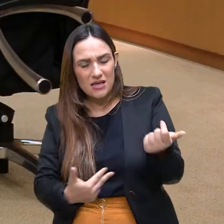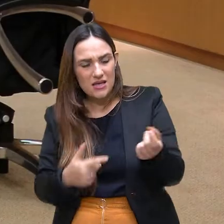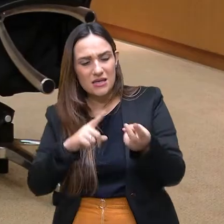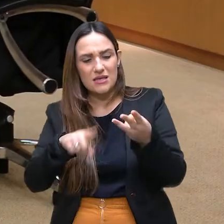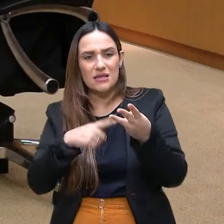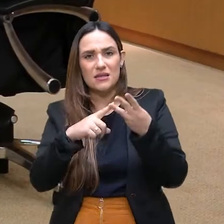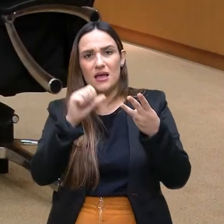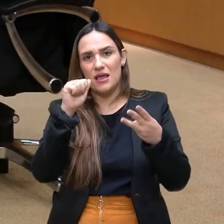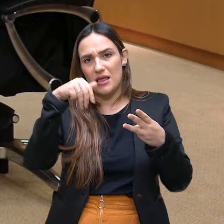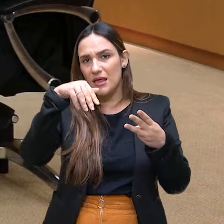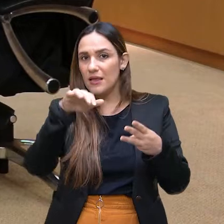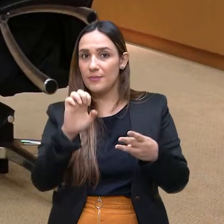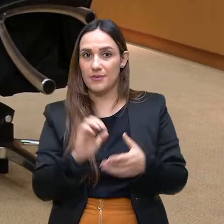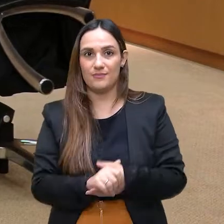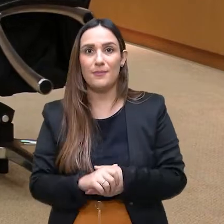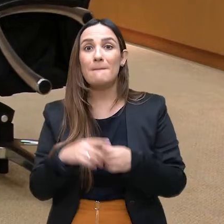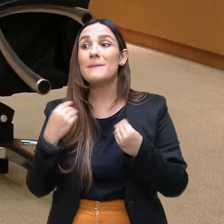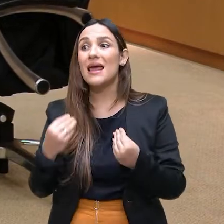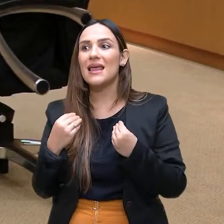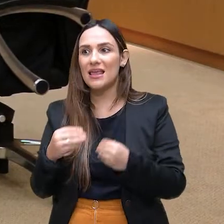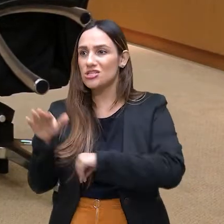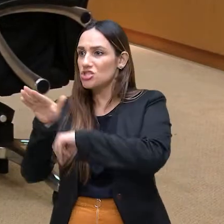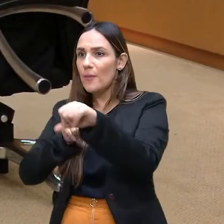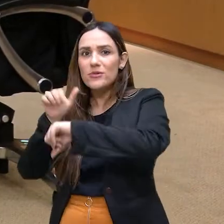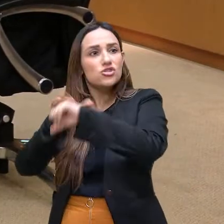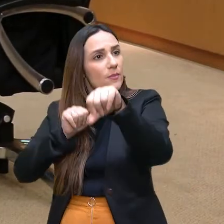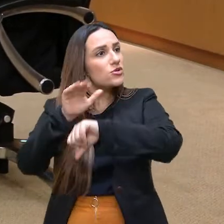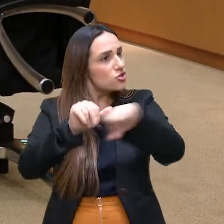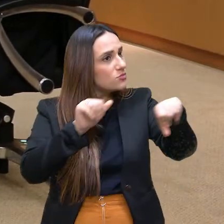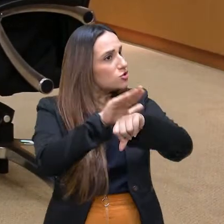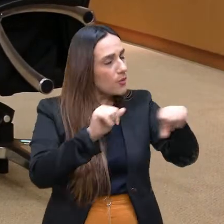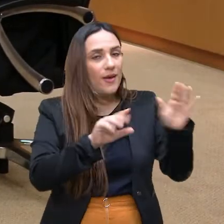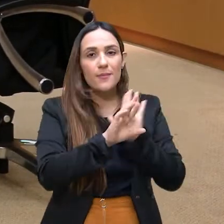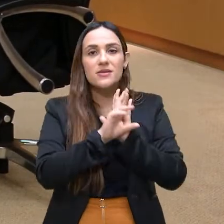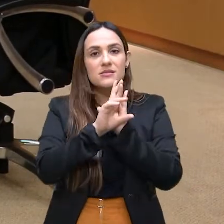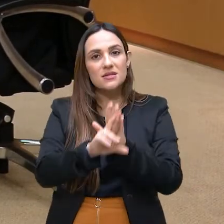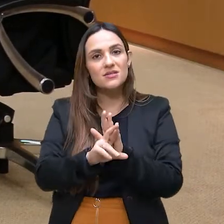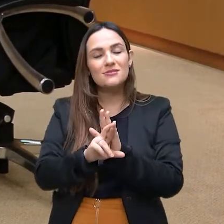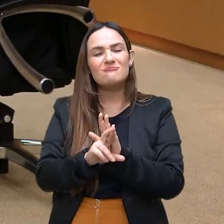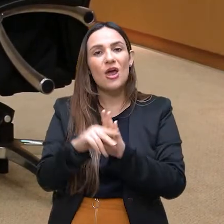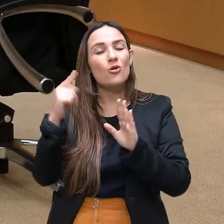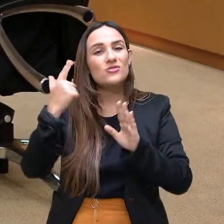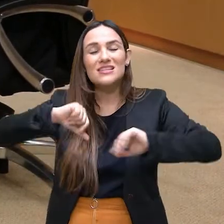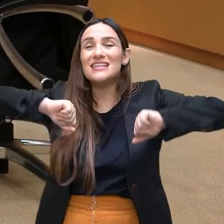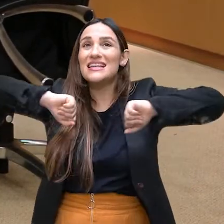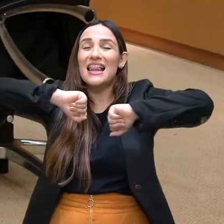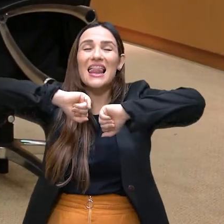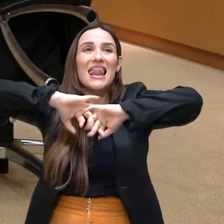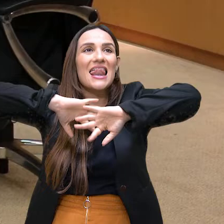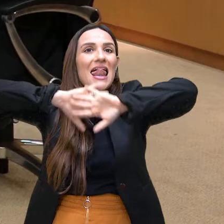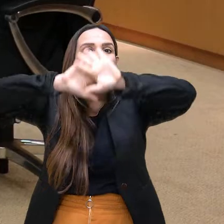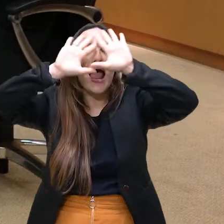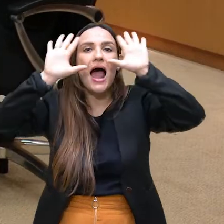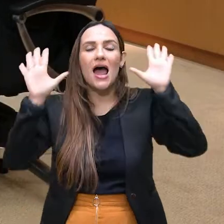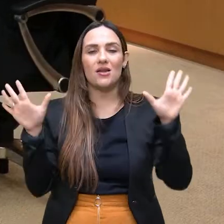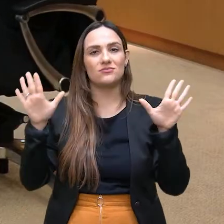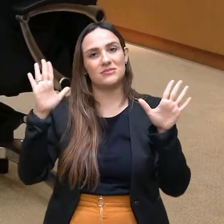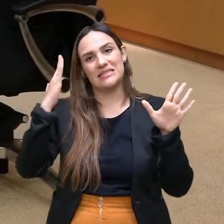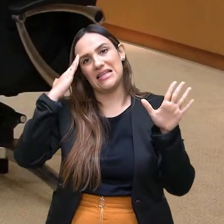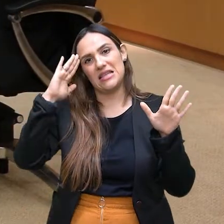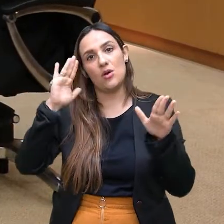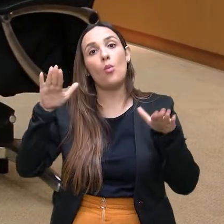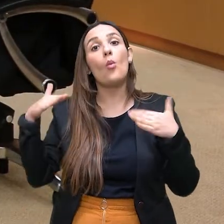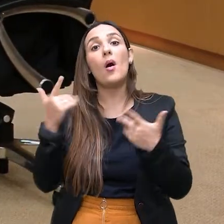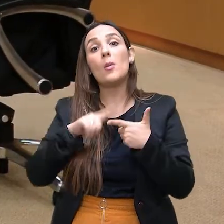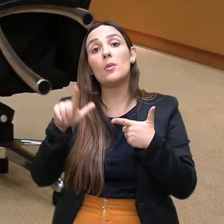como forma de nós obtermos um retrato mais fiel do problema da judicialização da saúde.